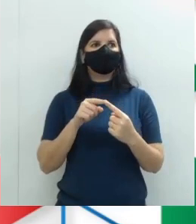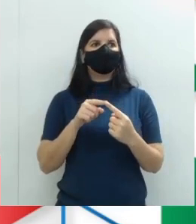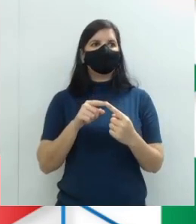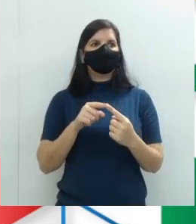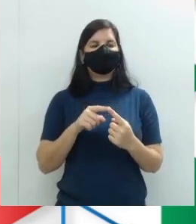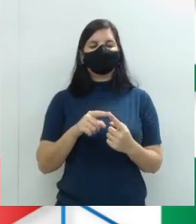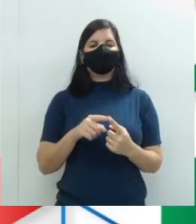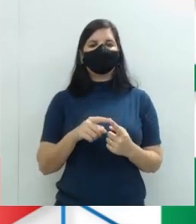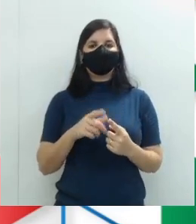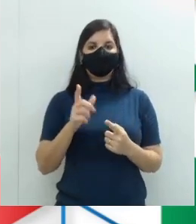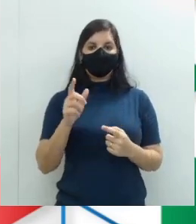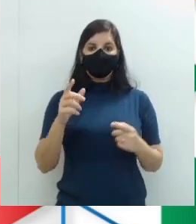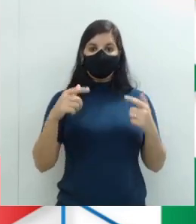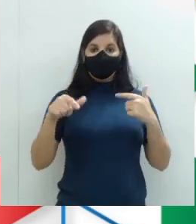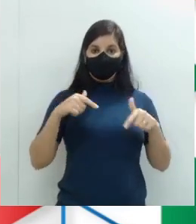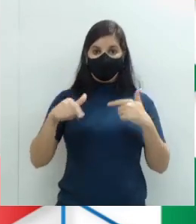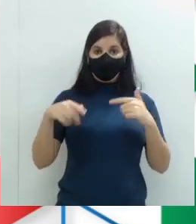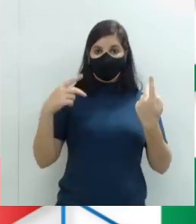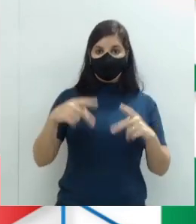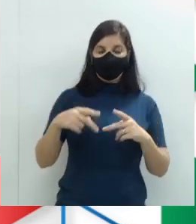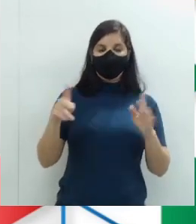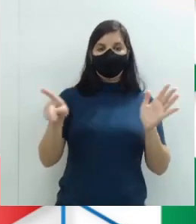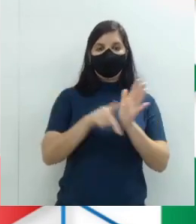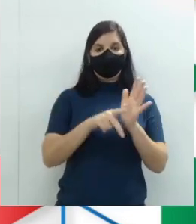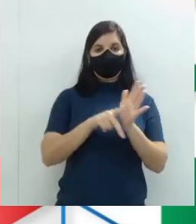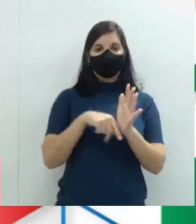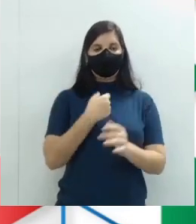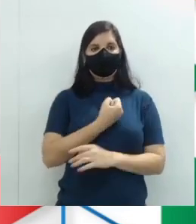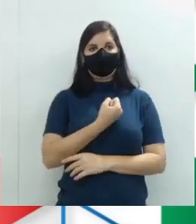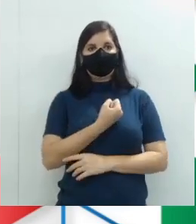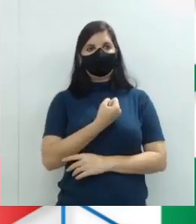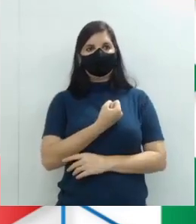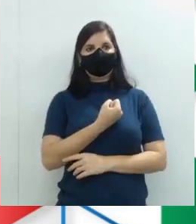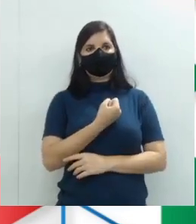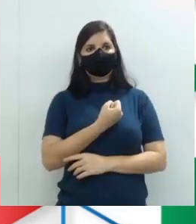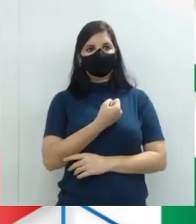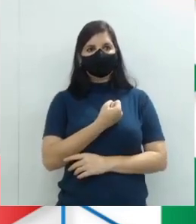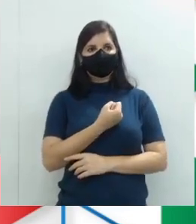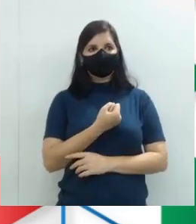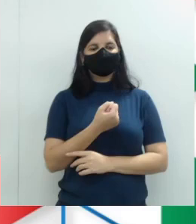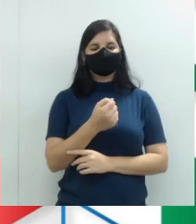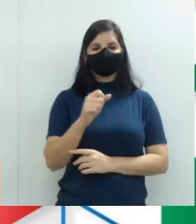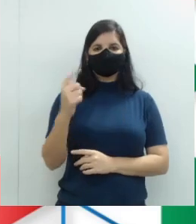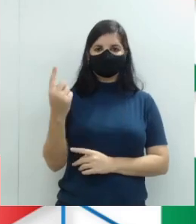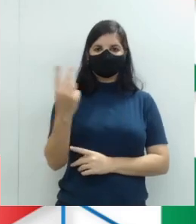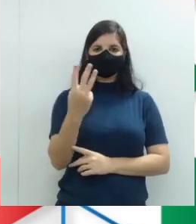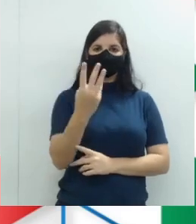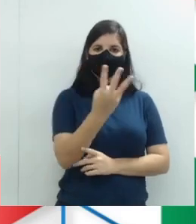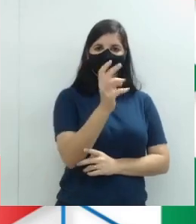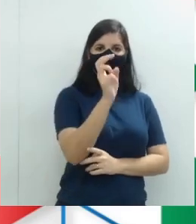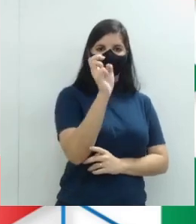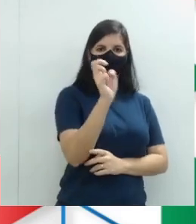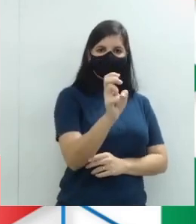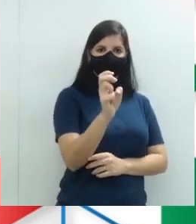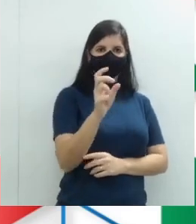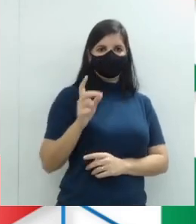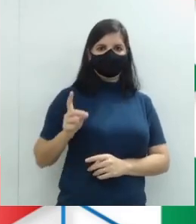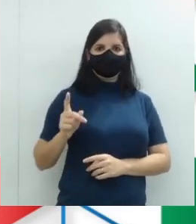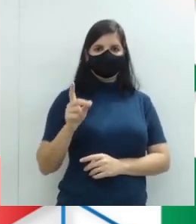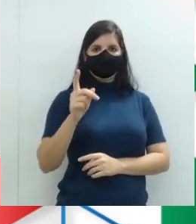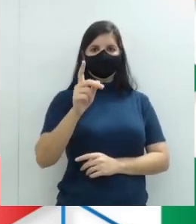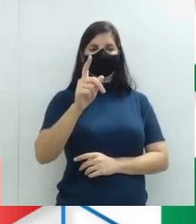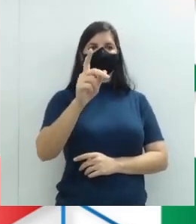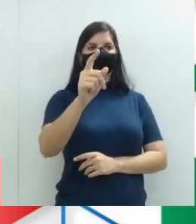vai trabalhar por propriedade dos termos agora. Escrever os 5 termos iniciais da sequência